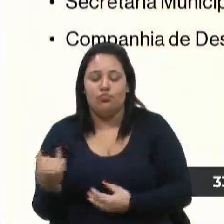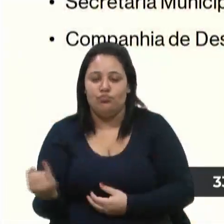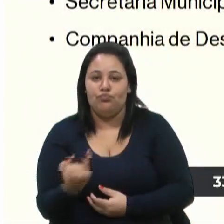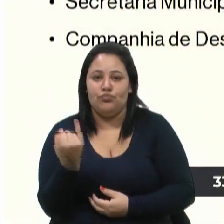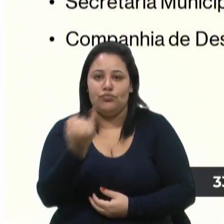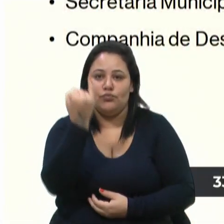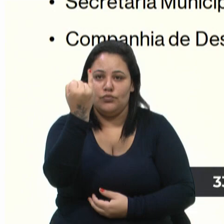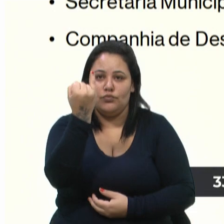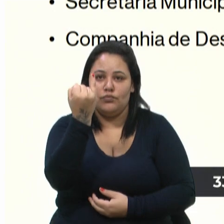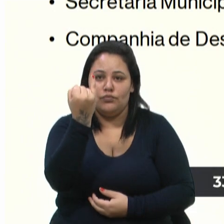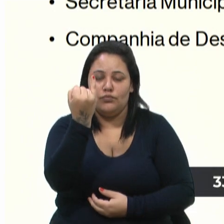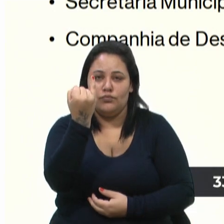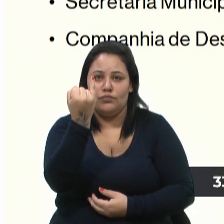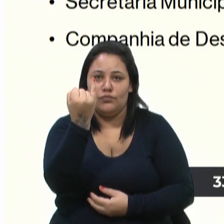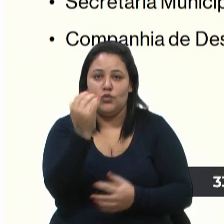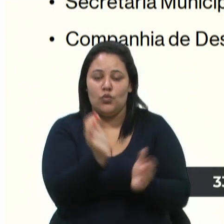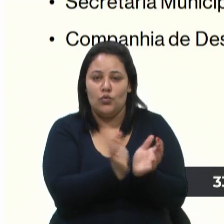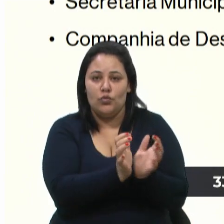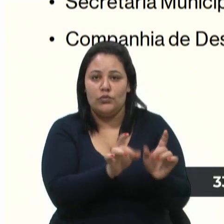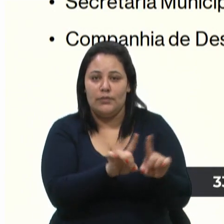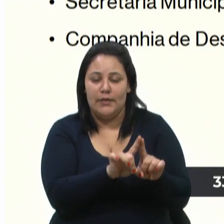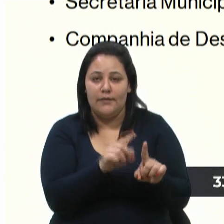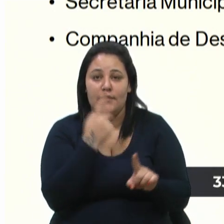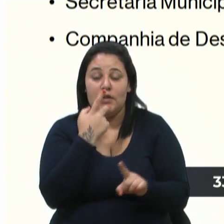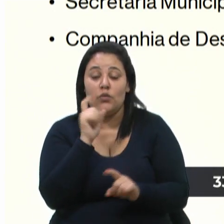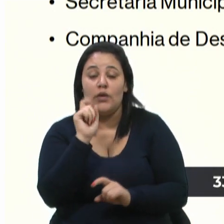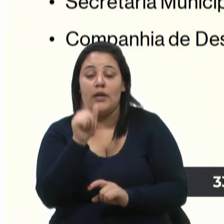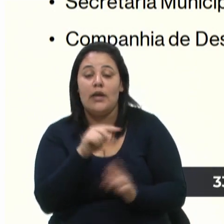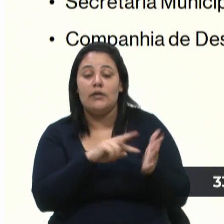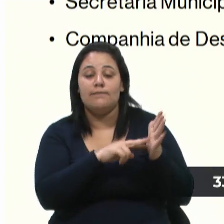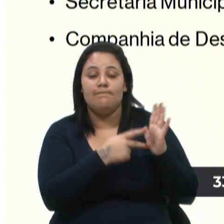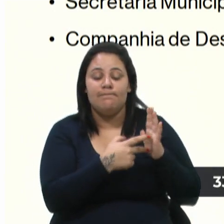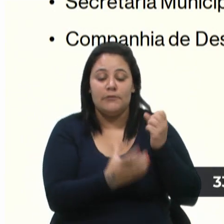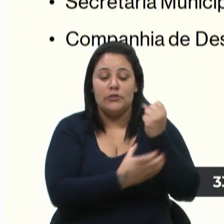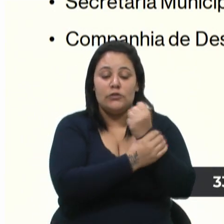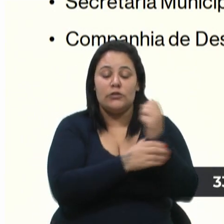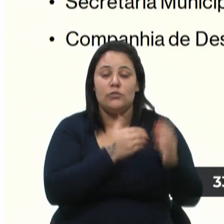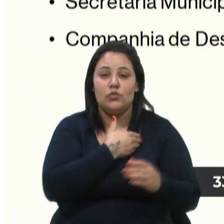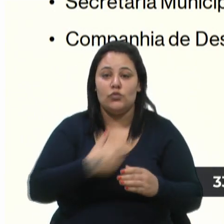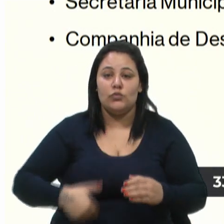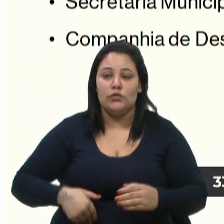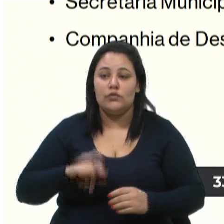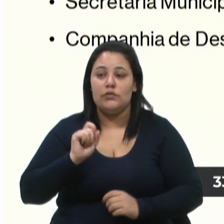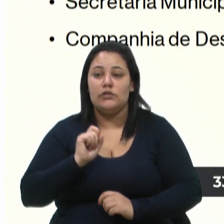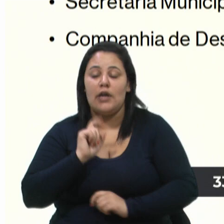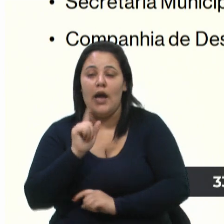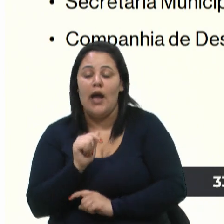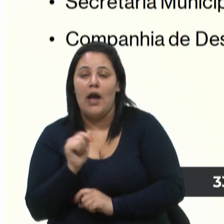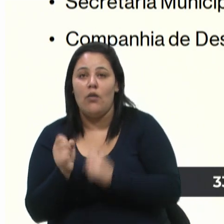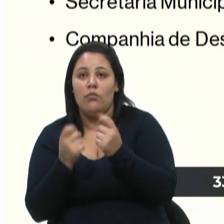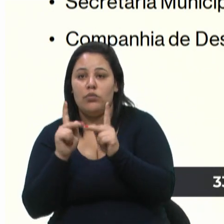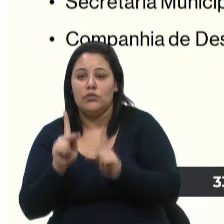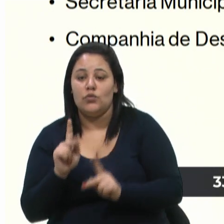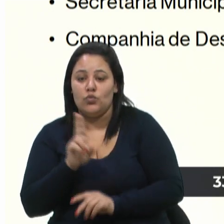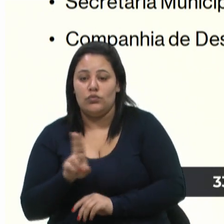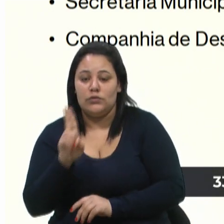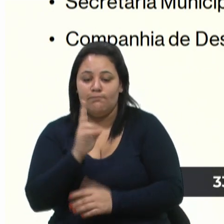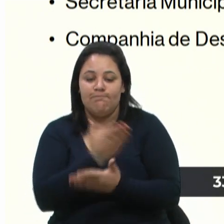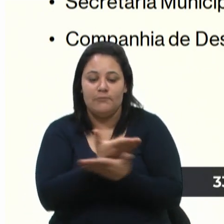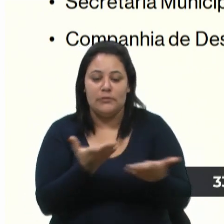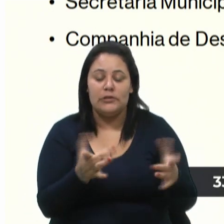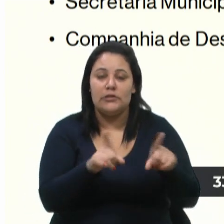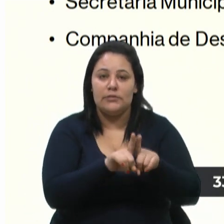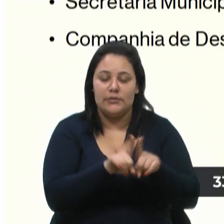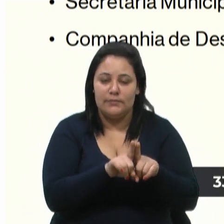a gente fala o que é segurança pública e o que é alguém que está ocupando apenas um espaço. Então, a